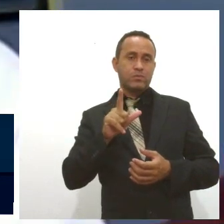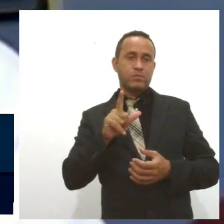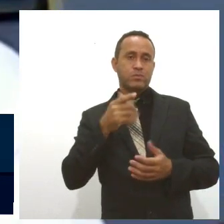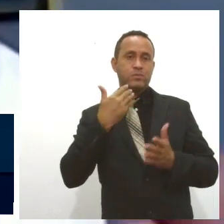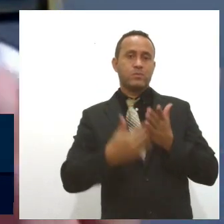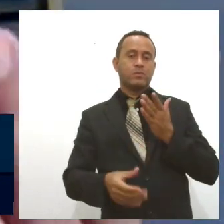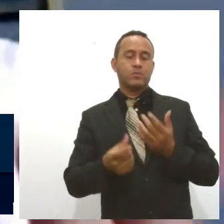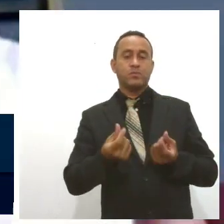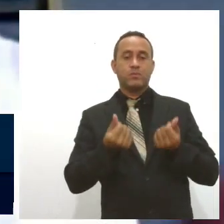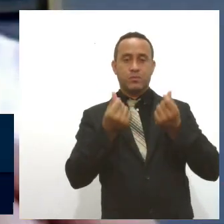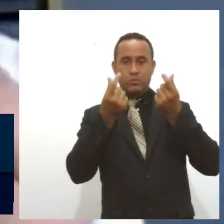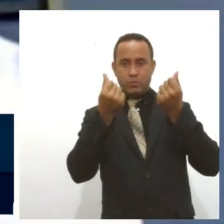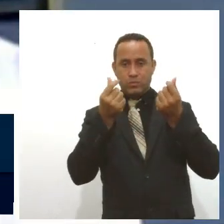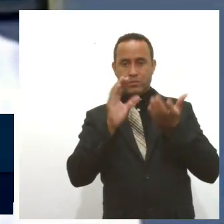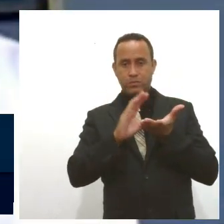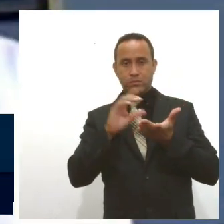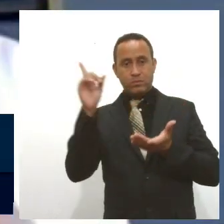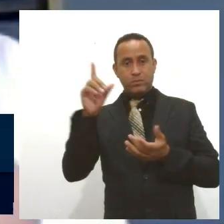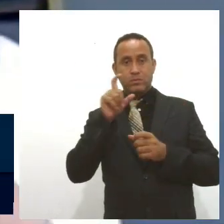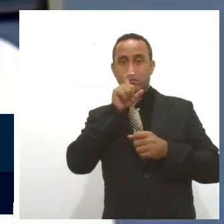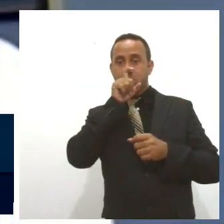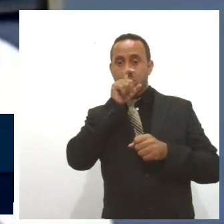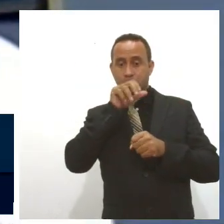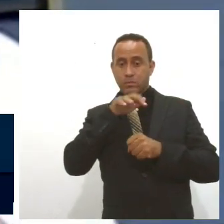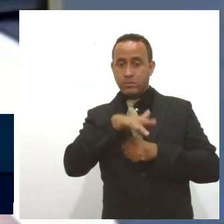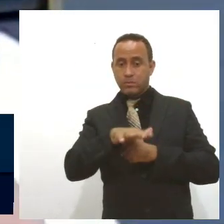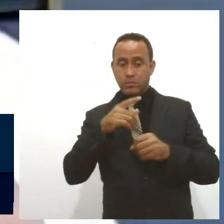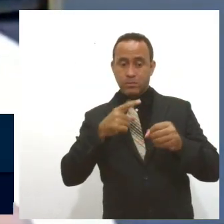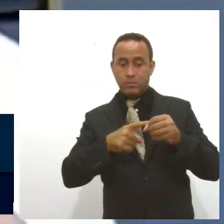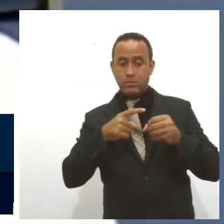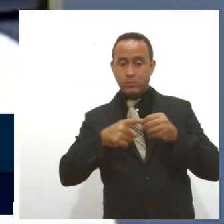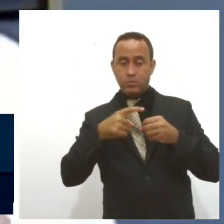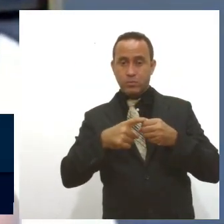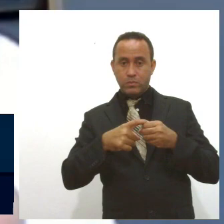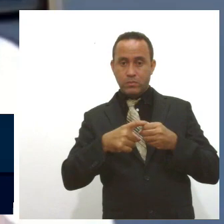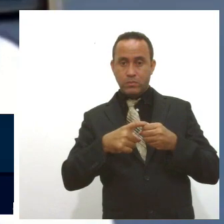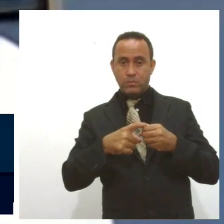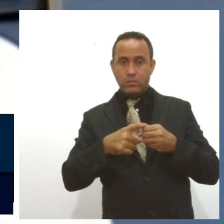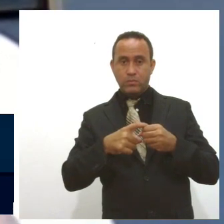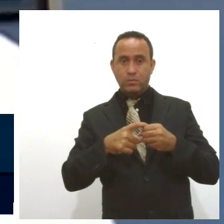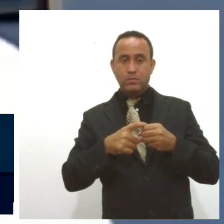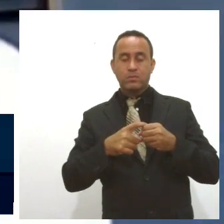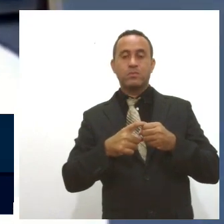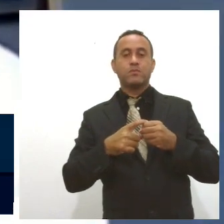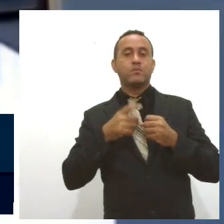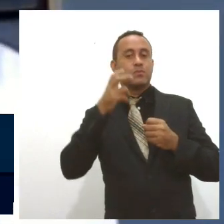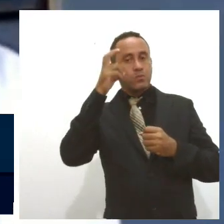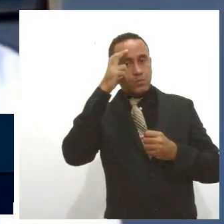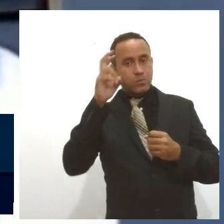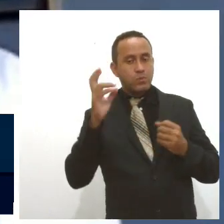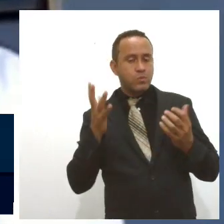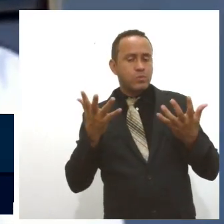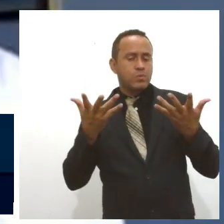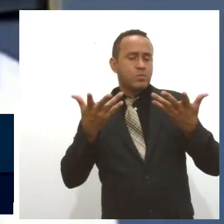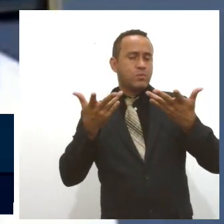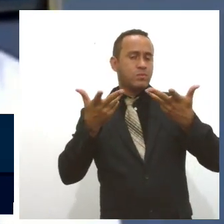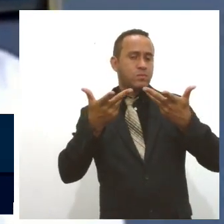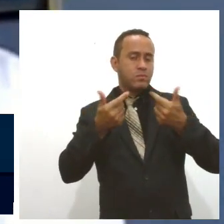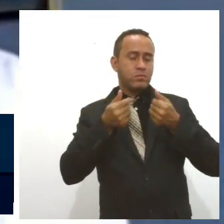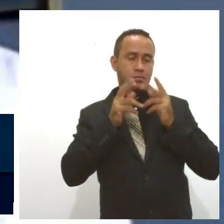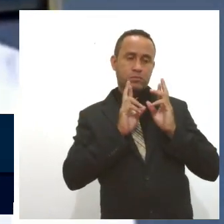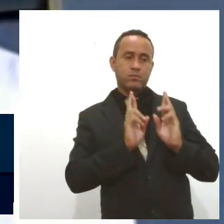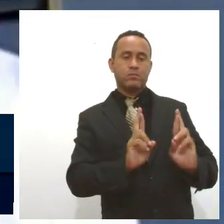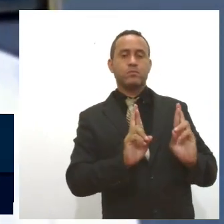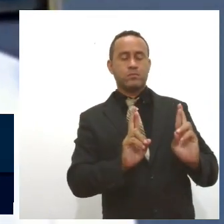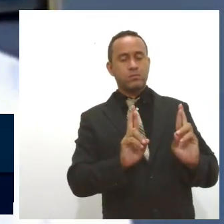recurso, garantir. E olha, vamos lembrar, Canindé é um município que tem expressões culturais e artísticas